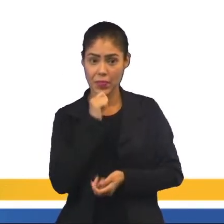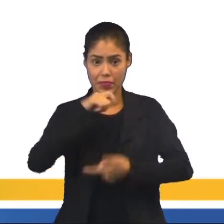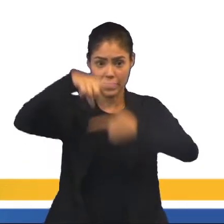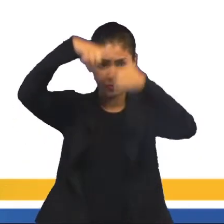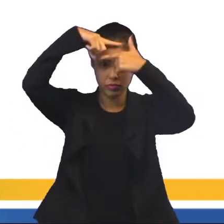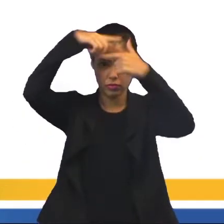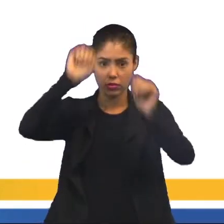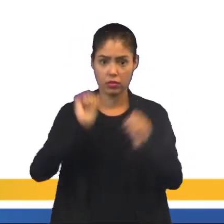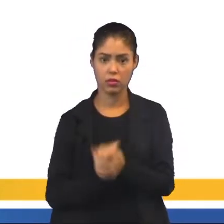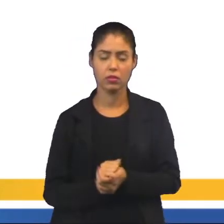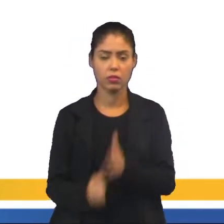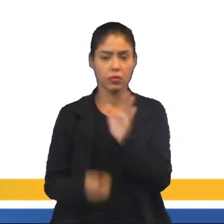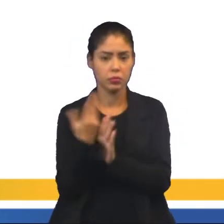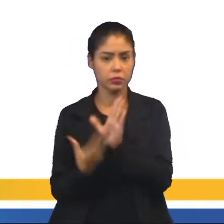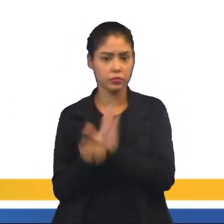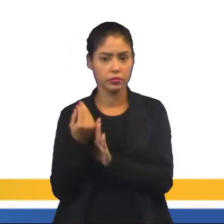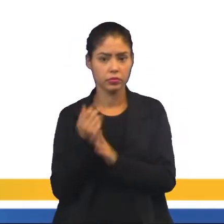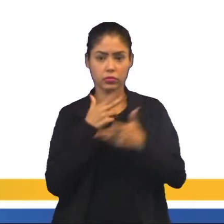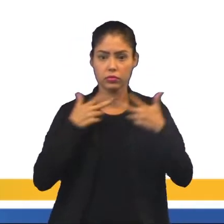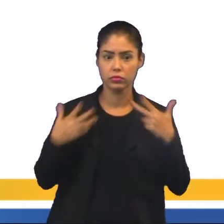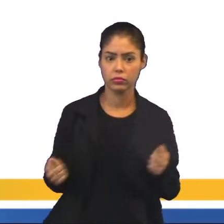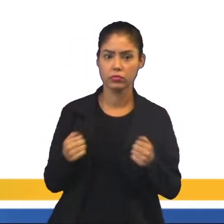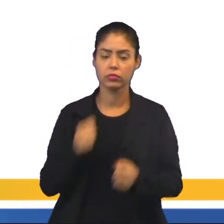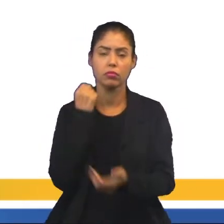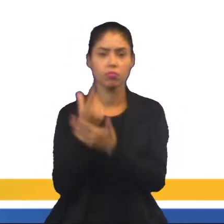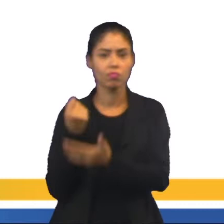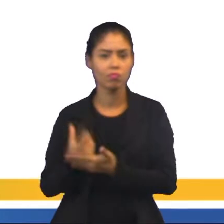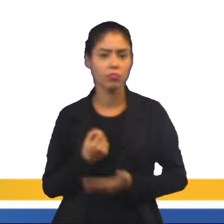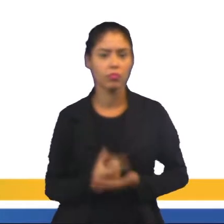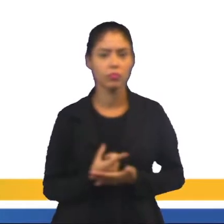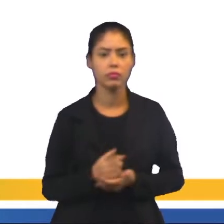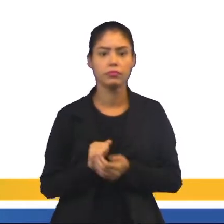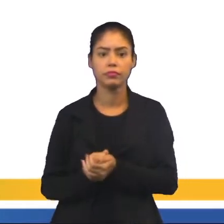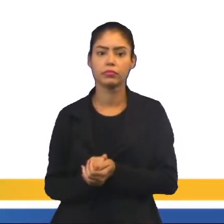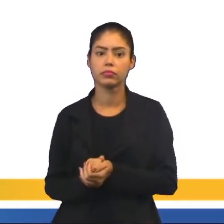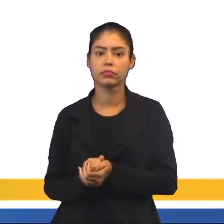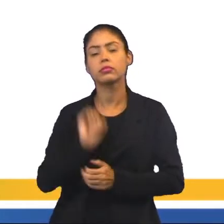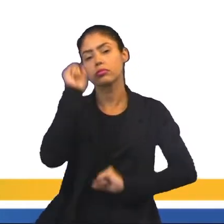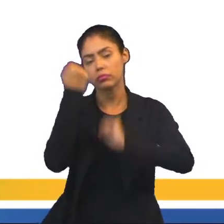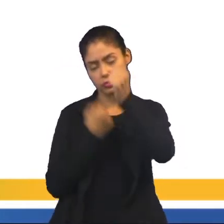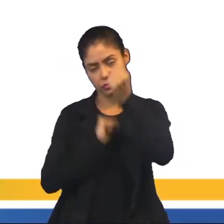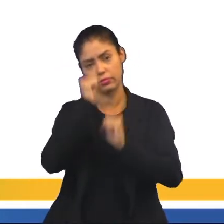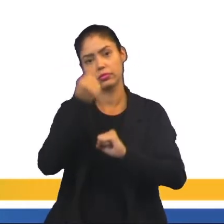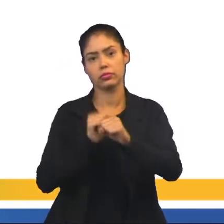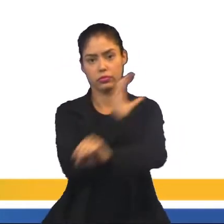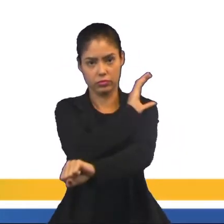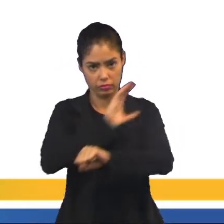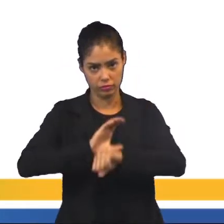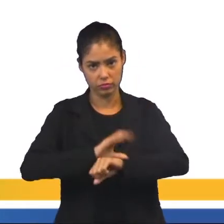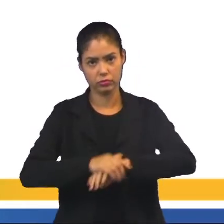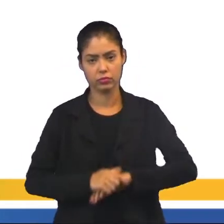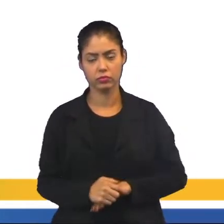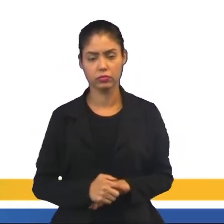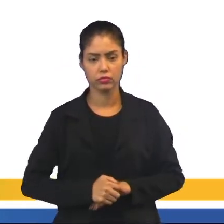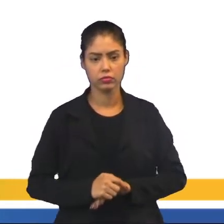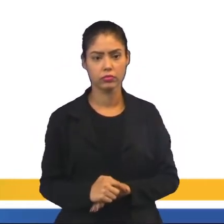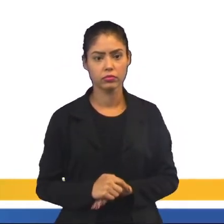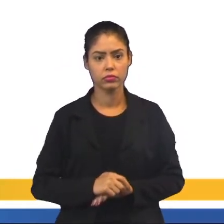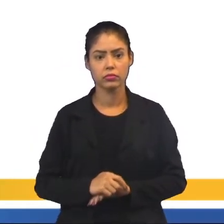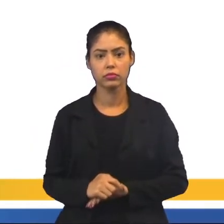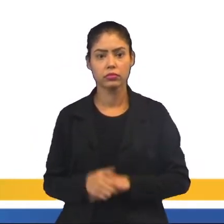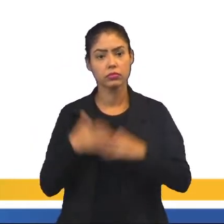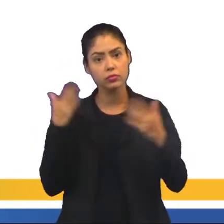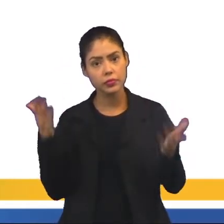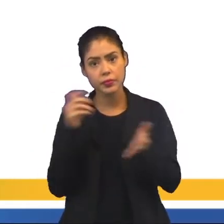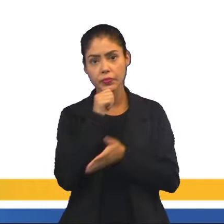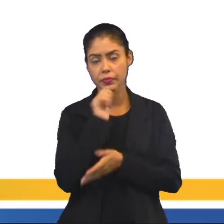alienação pode ser gerada pelos produtos e objetos de consumo incentivados pela indústria cultural, certo?